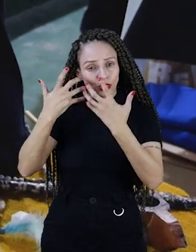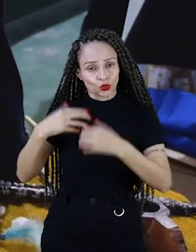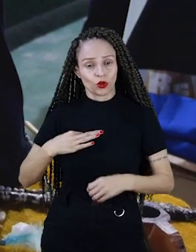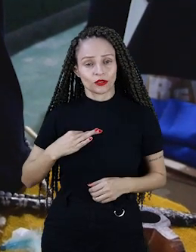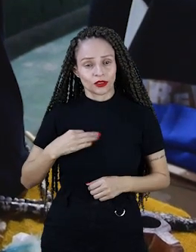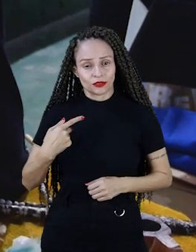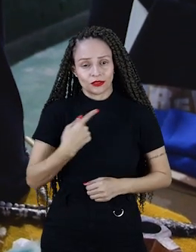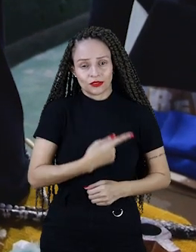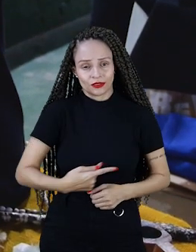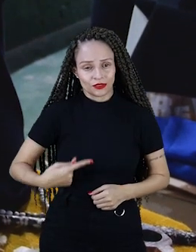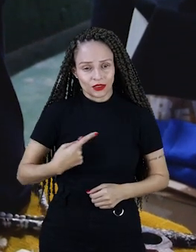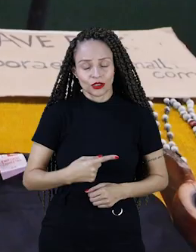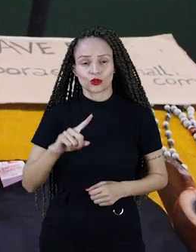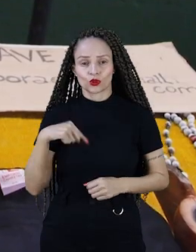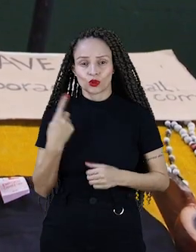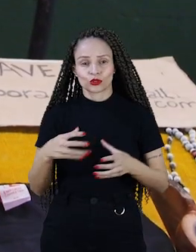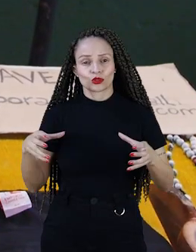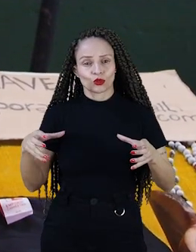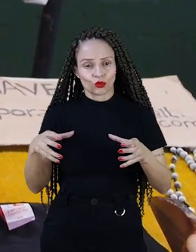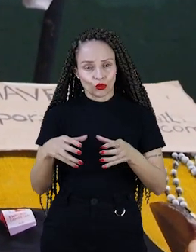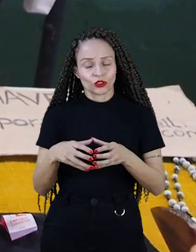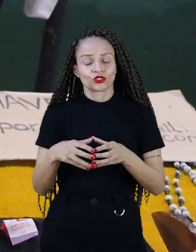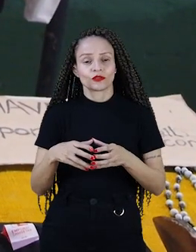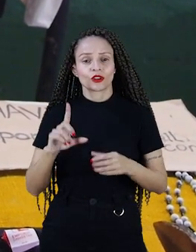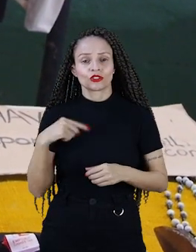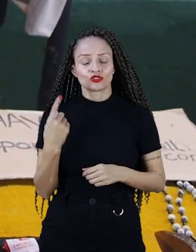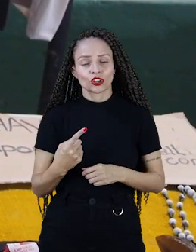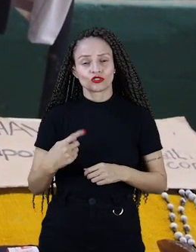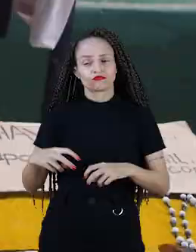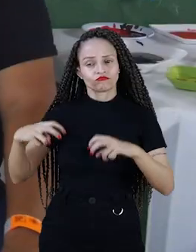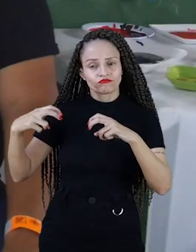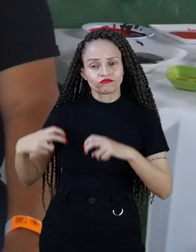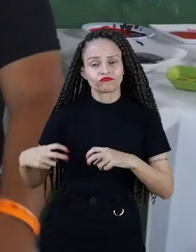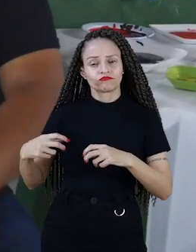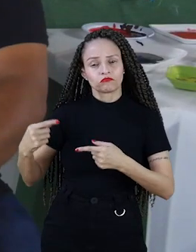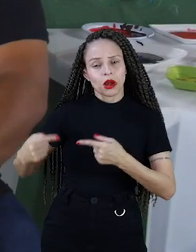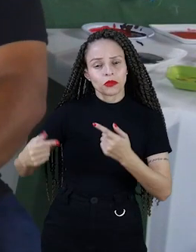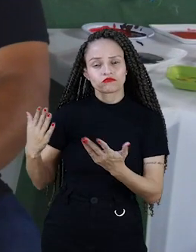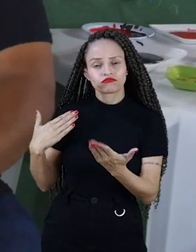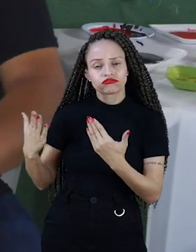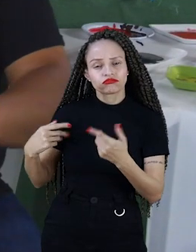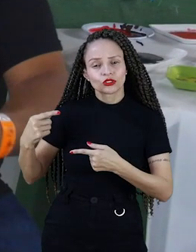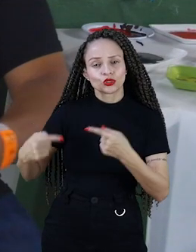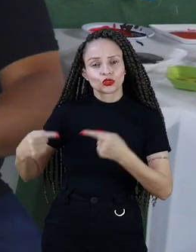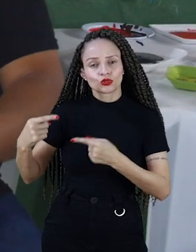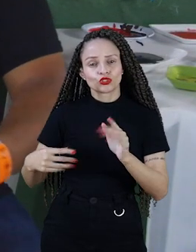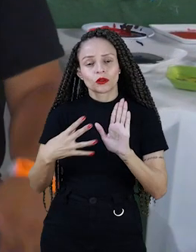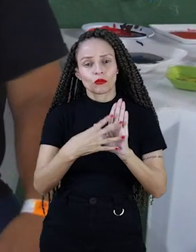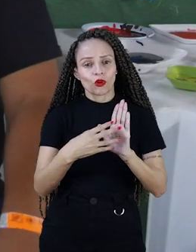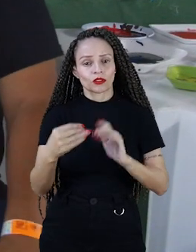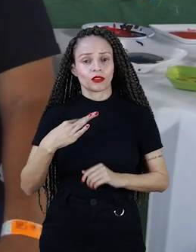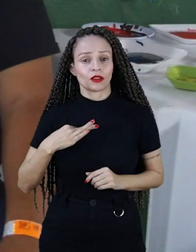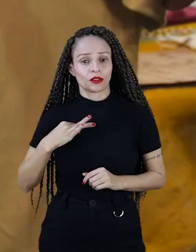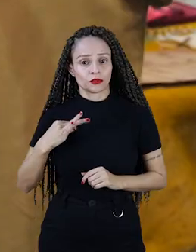para camiseta, né? O nosso coletivo, né, o Apuraneté, a gente sentou e fomos discutir um molde, um